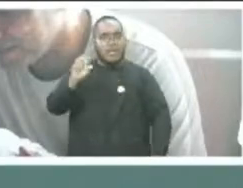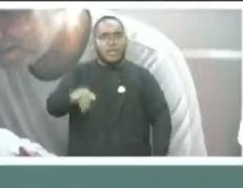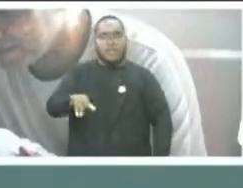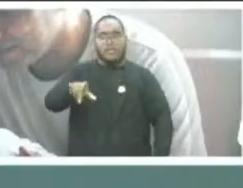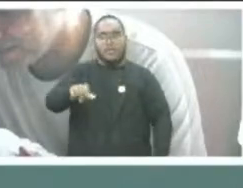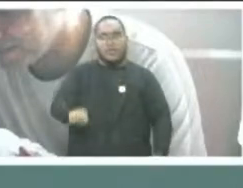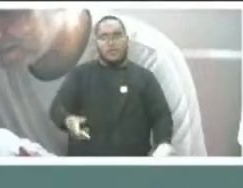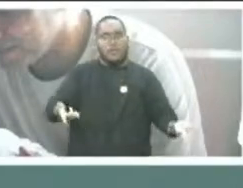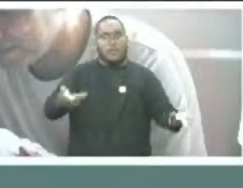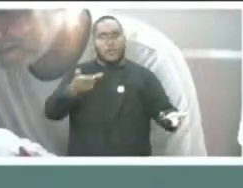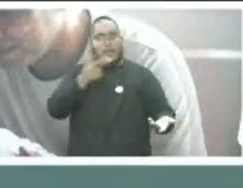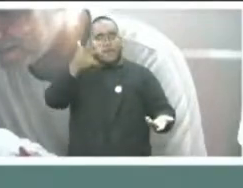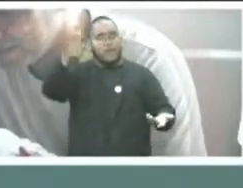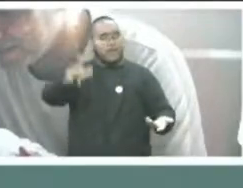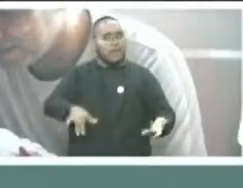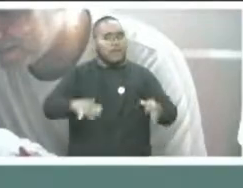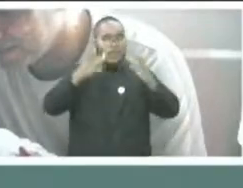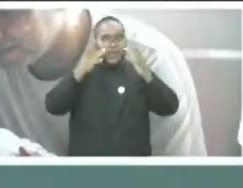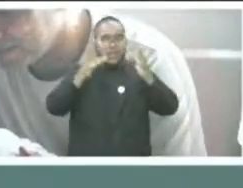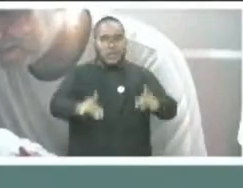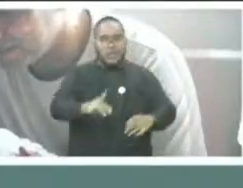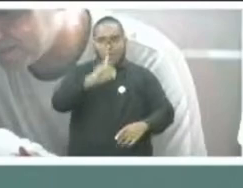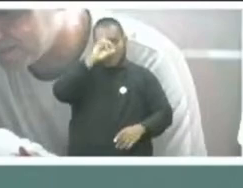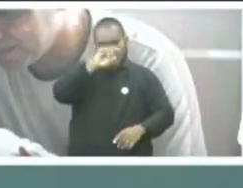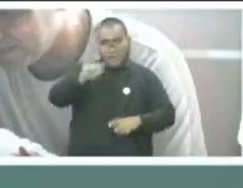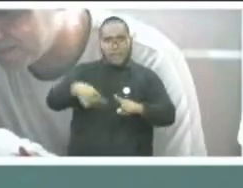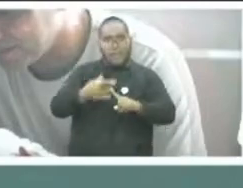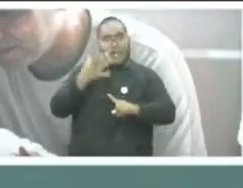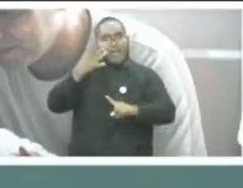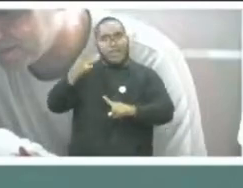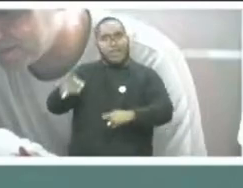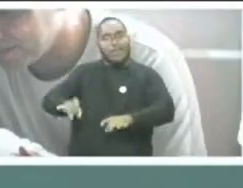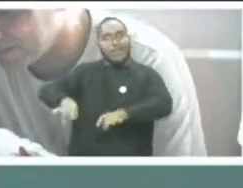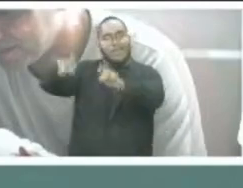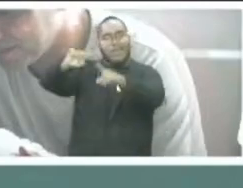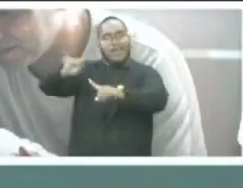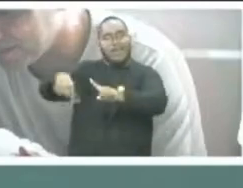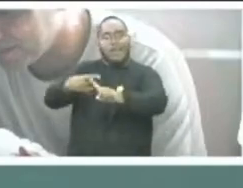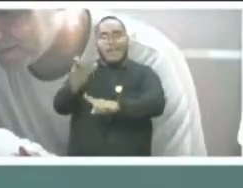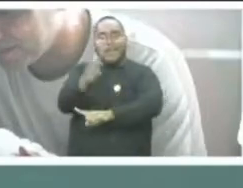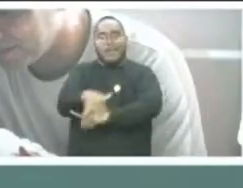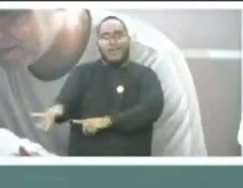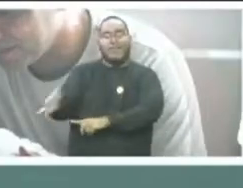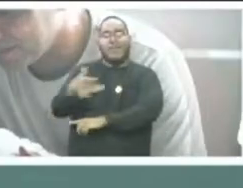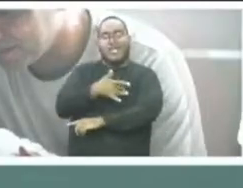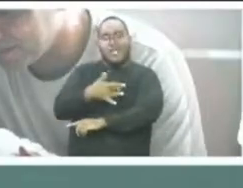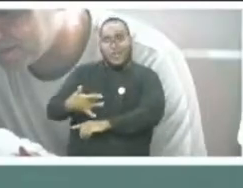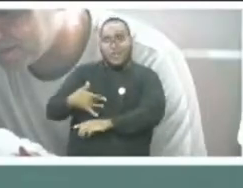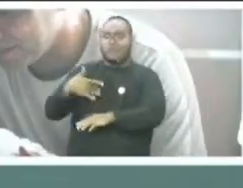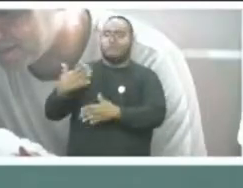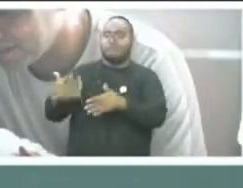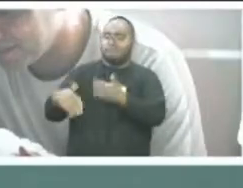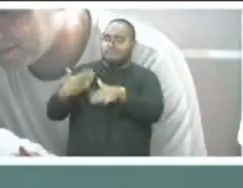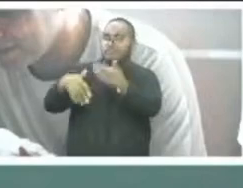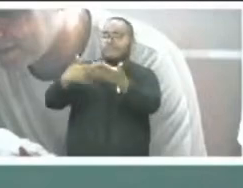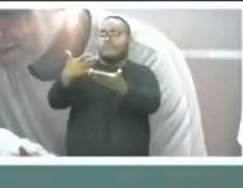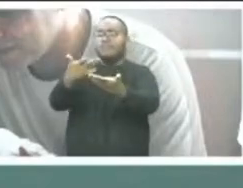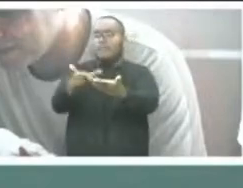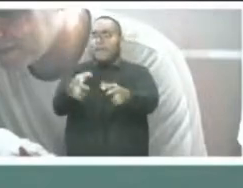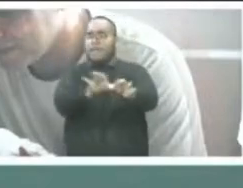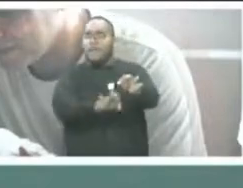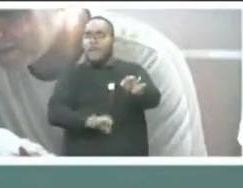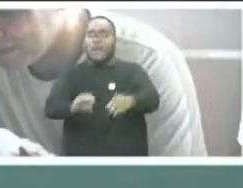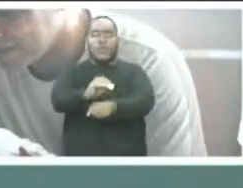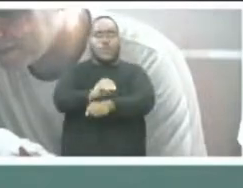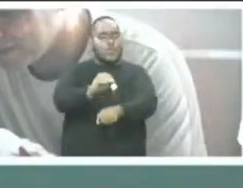da integração entre a atenção hospitalar, atenção especializada e atenção primária à saúde para a consolidação de uma linha de cuidado neonatal cada